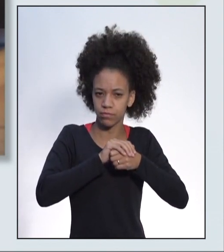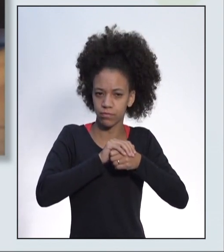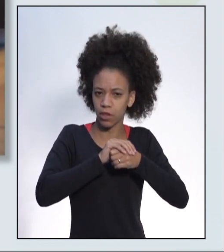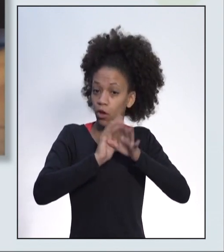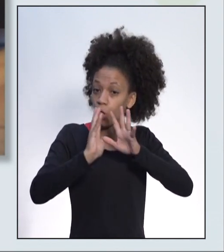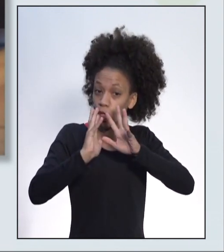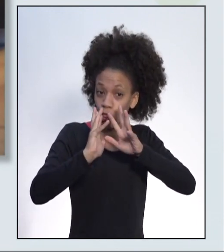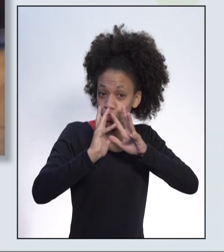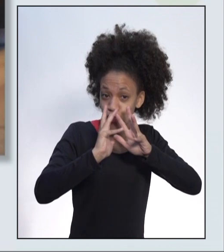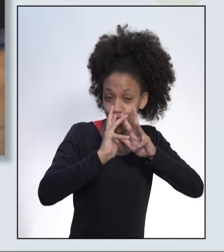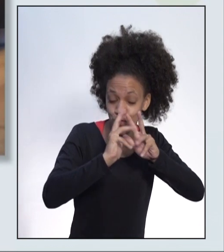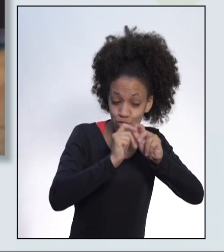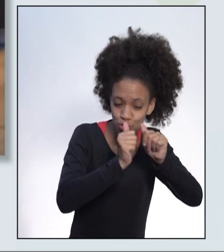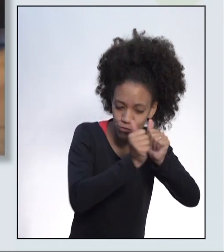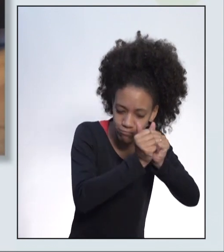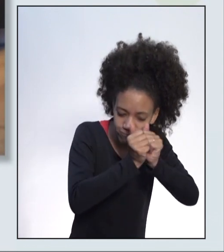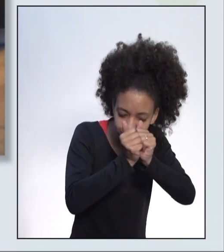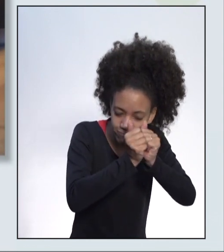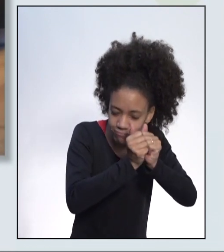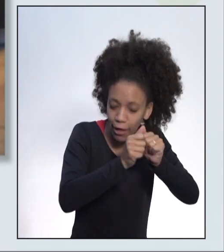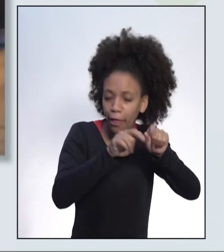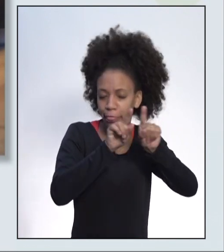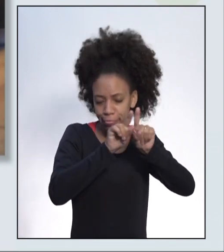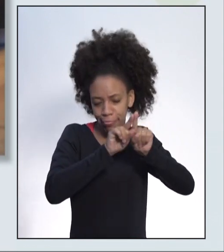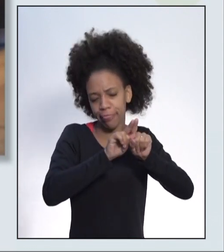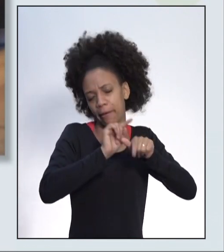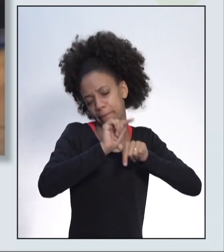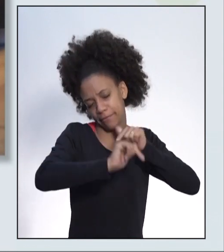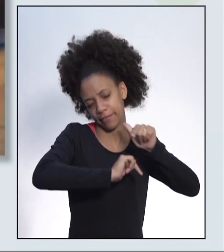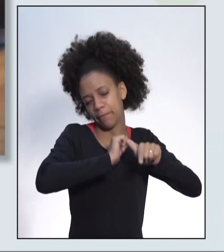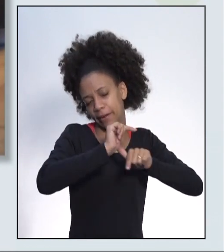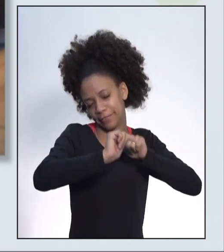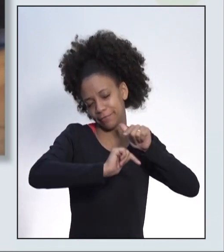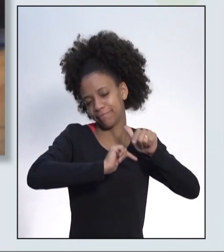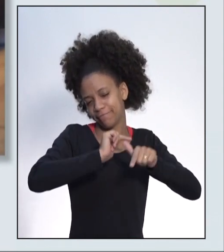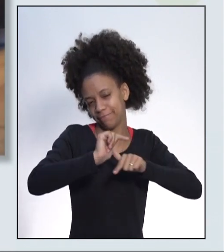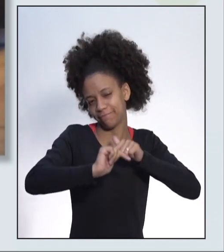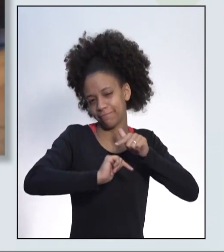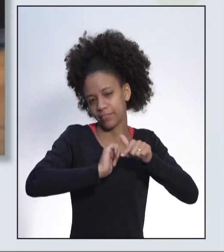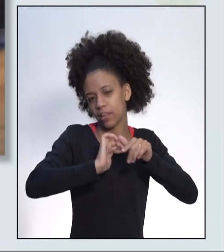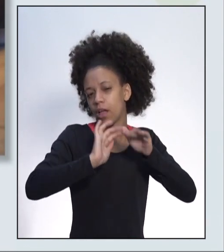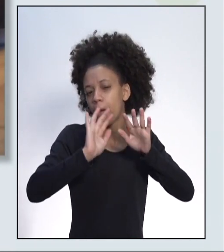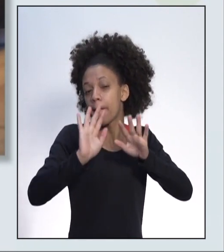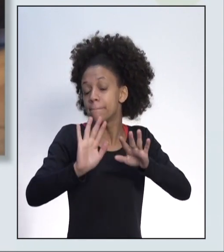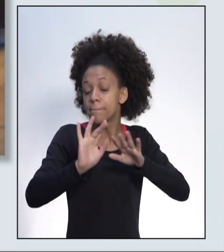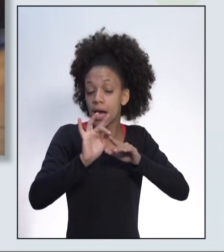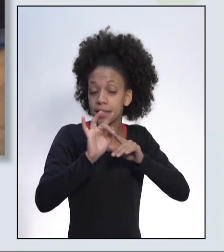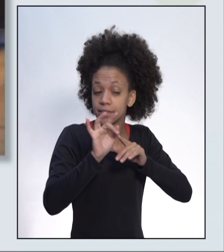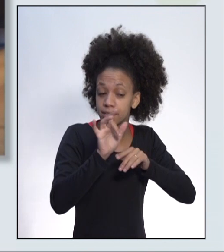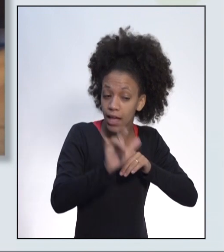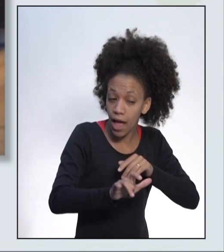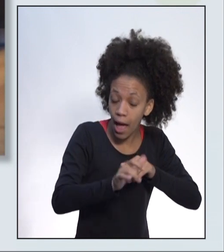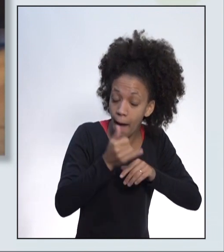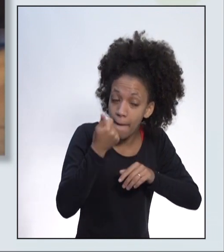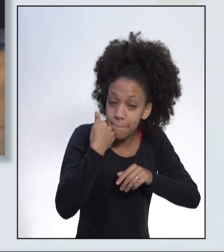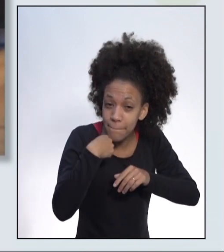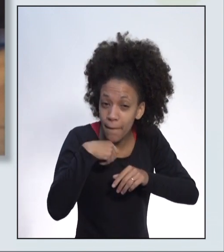Todos juntos no mesmo ambiente, né? Também trabalhando. Só que aqui ela tá trabalhando,